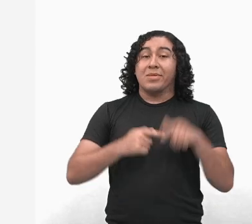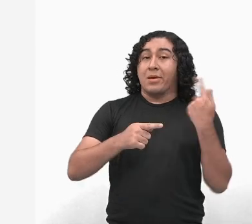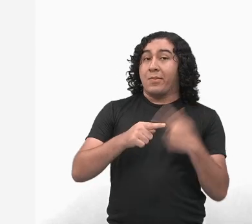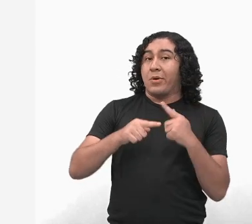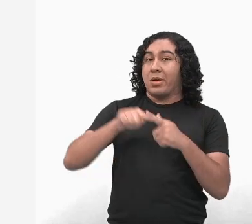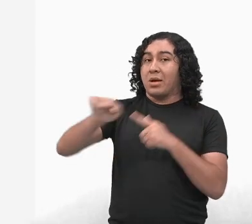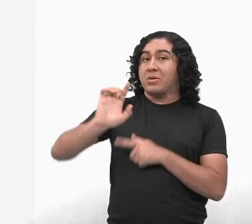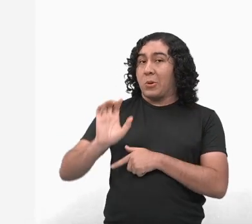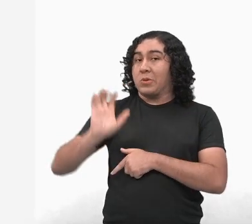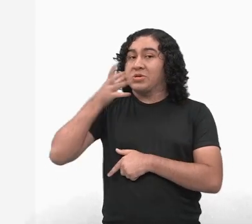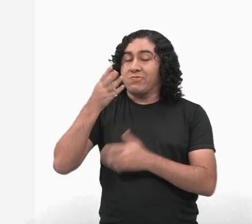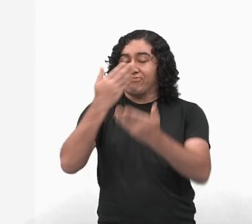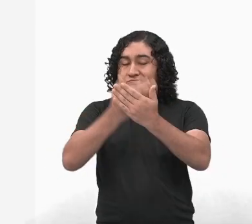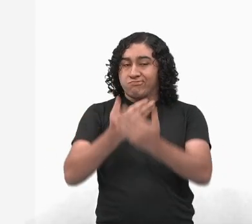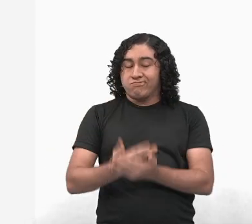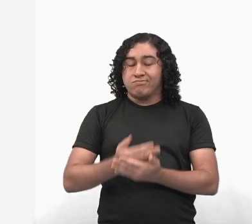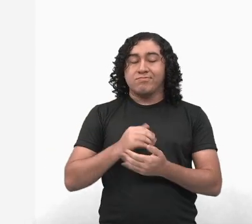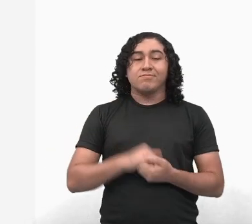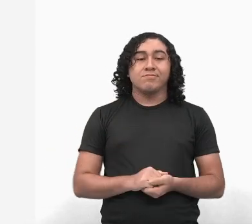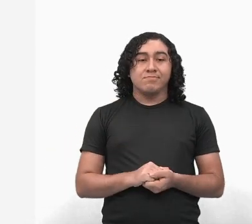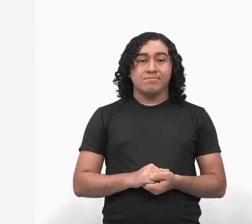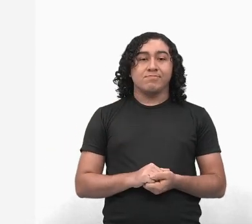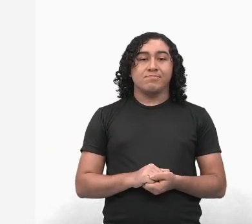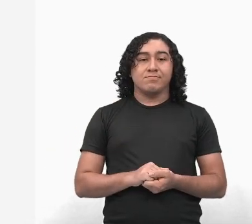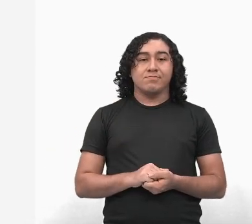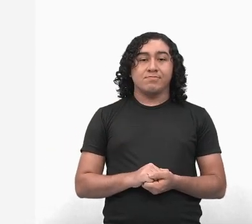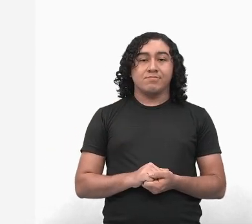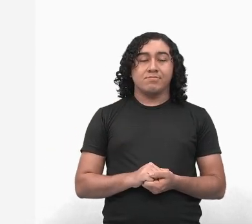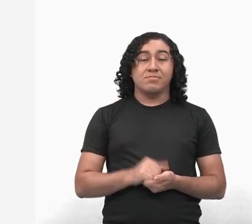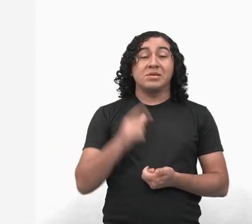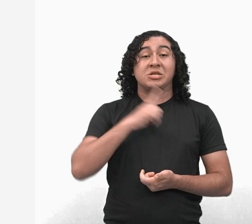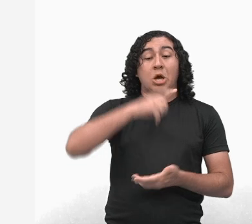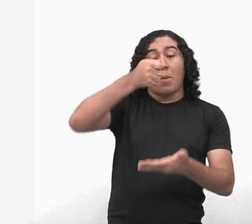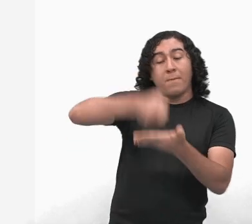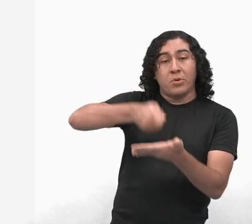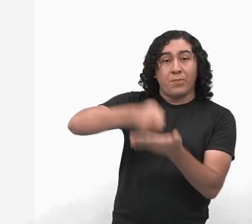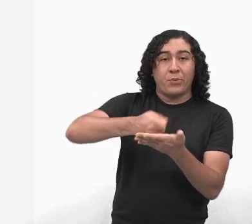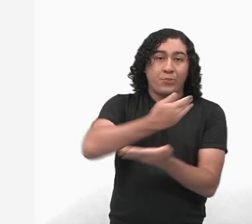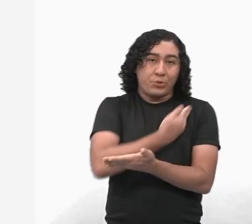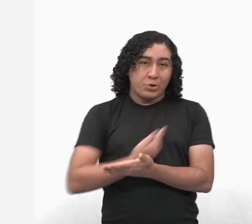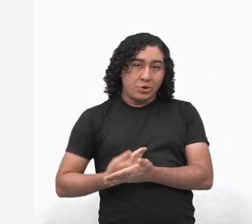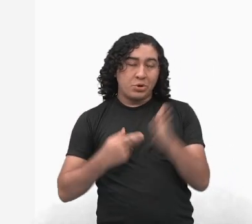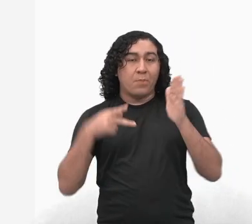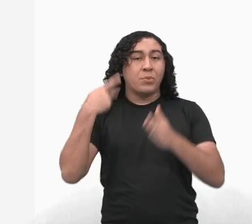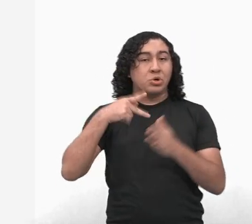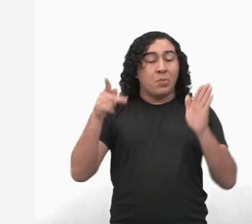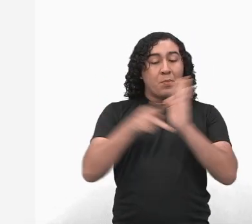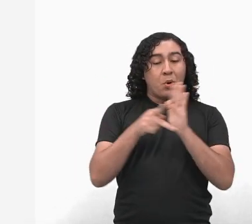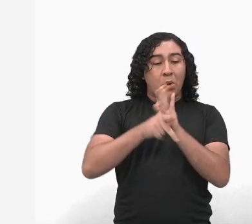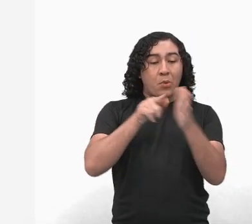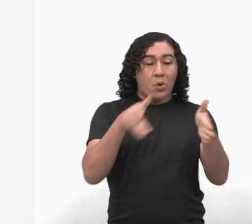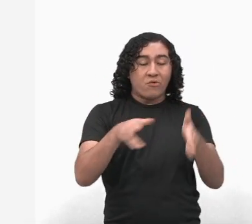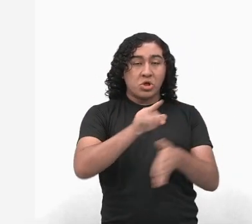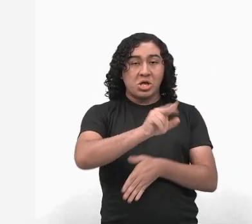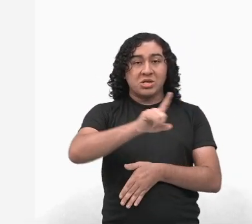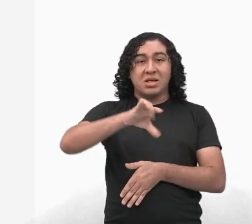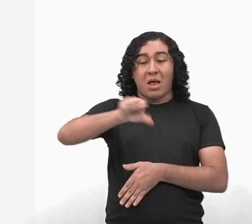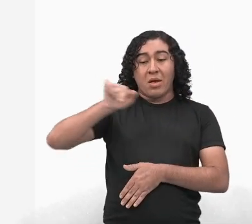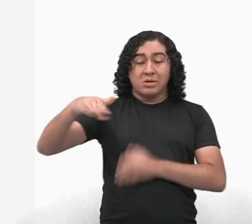da Sabinada. Eram contrários à imposição de políticas administrativas impostas pelo governo regencial.